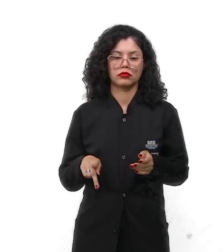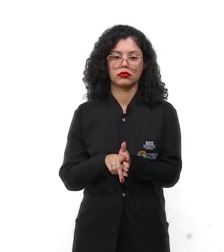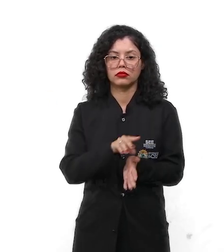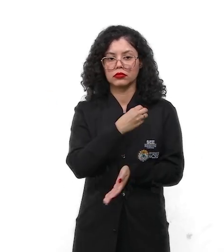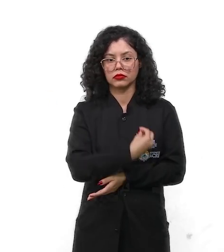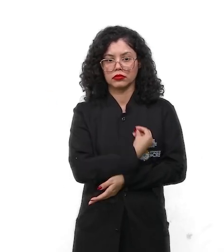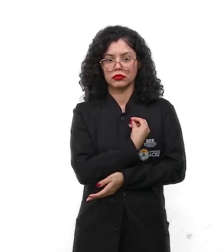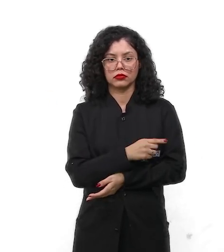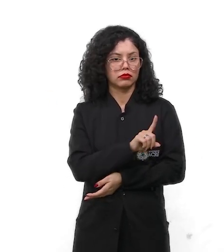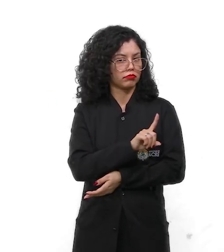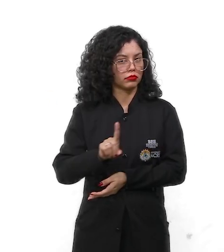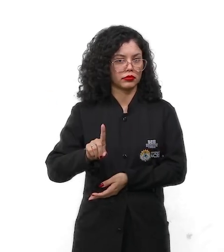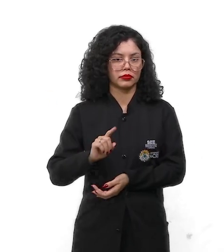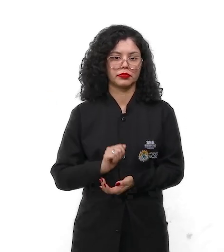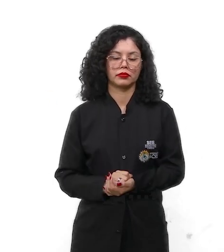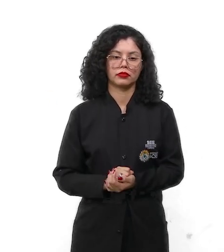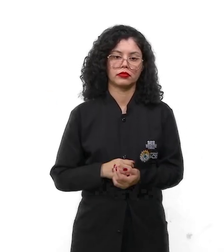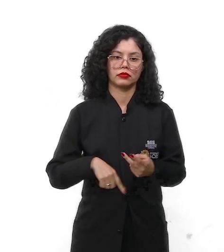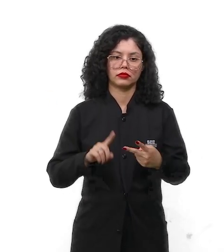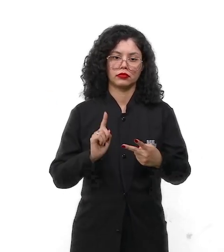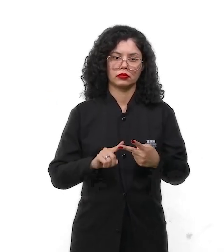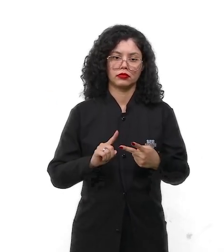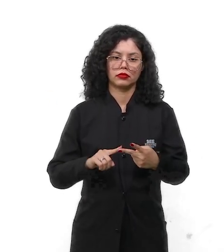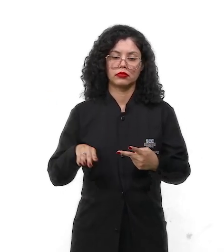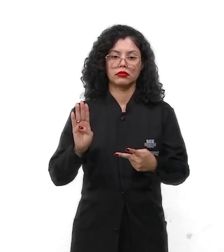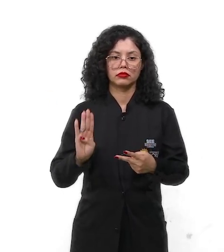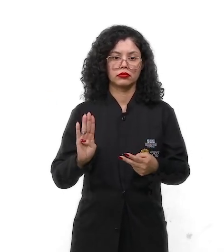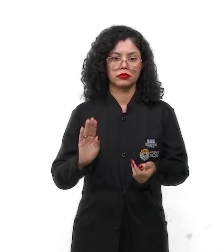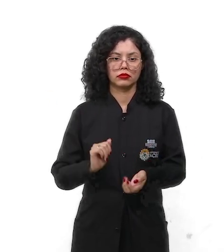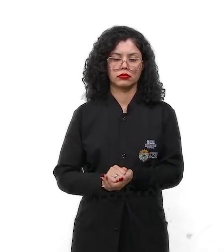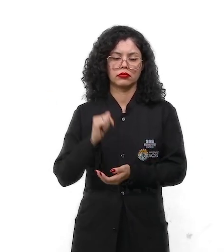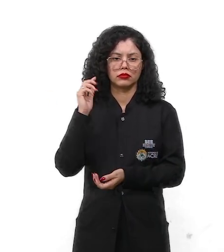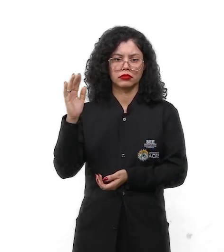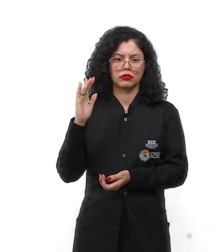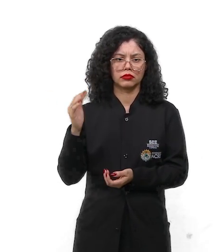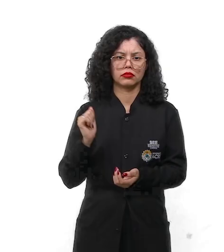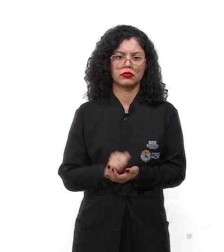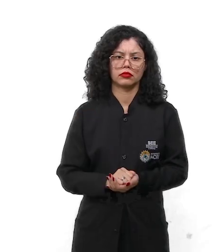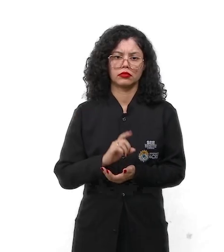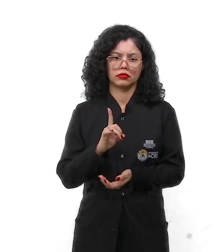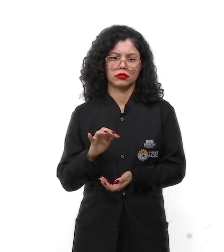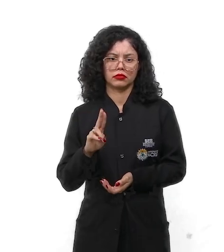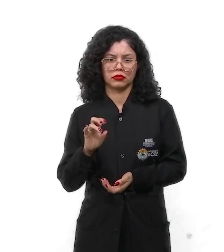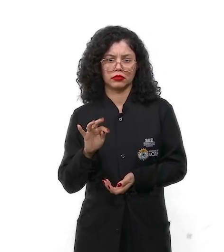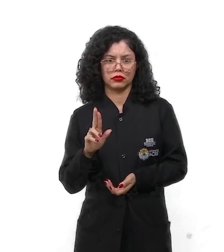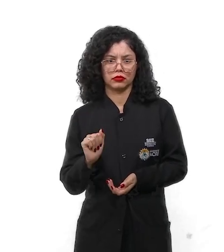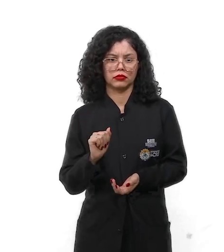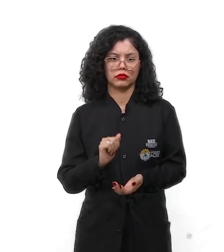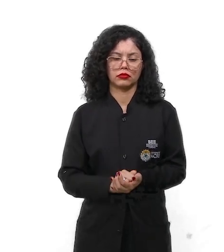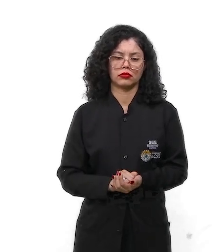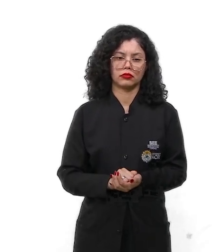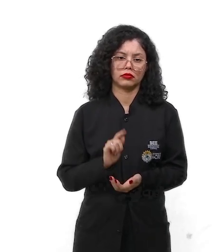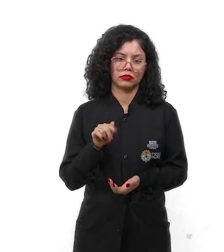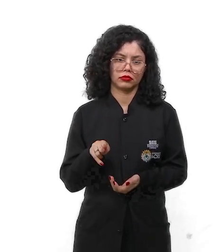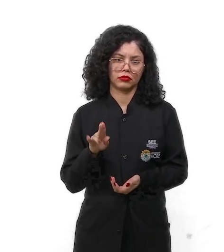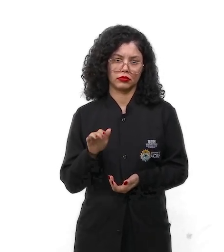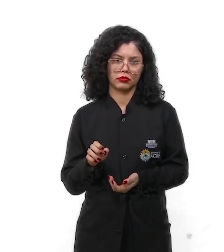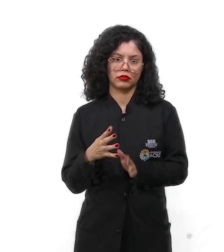búfalos? Não. Terapia gênica, quer dizer, fazer uma dieta para que os genes excessivos